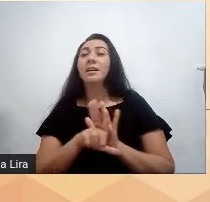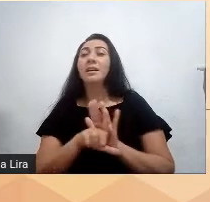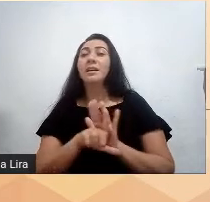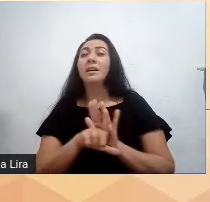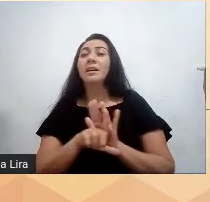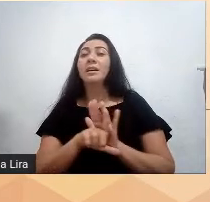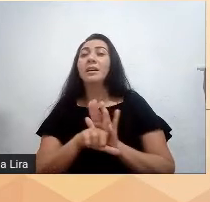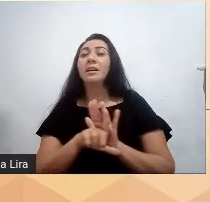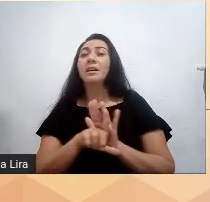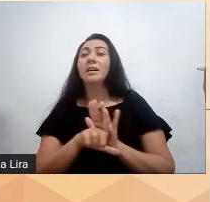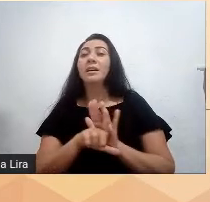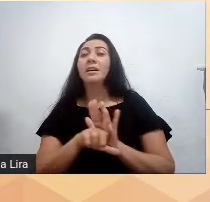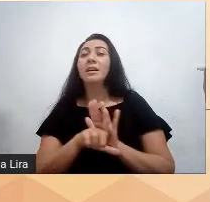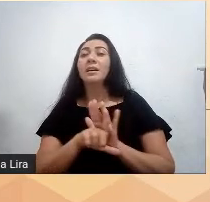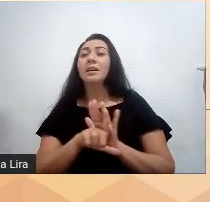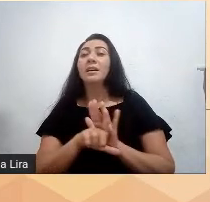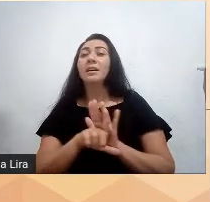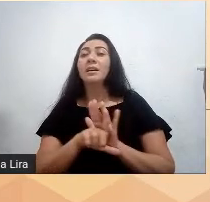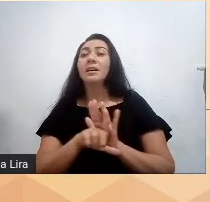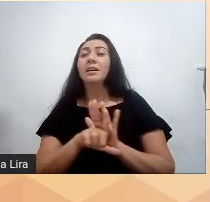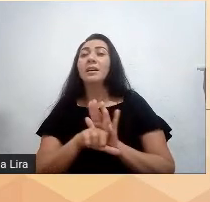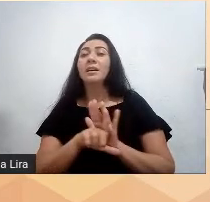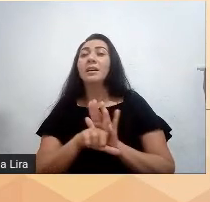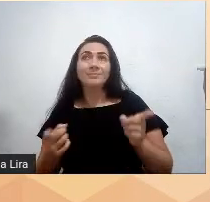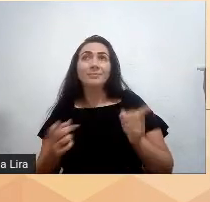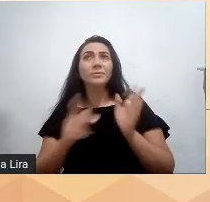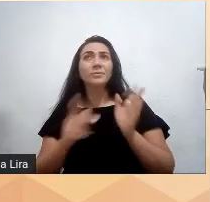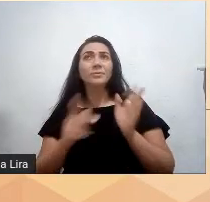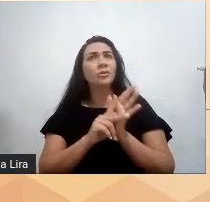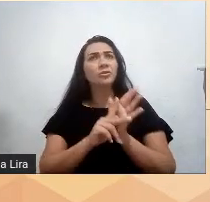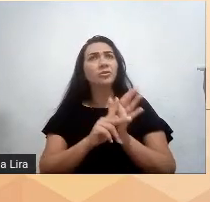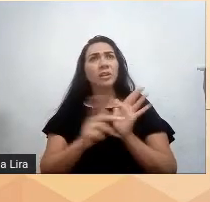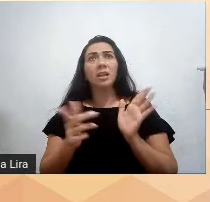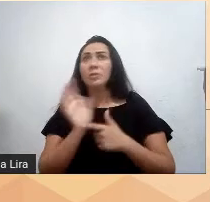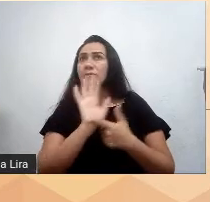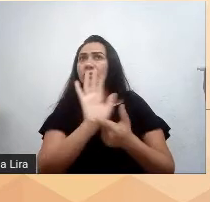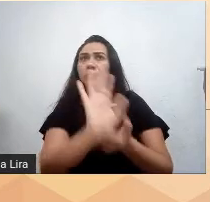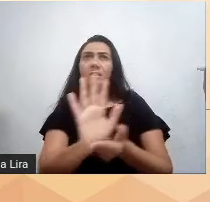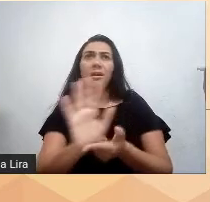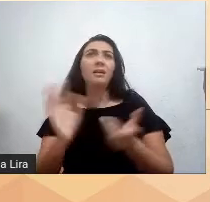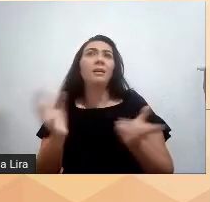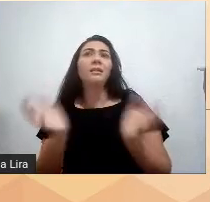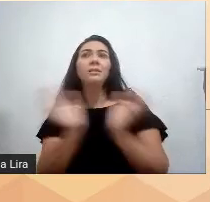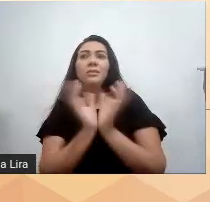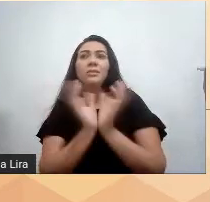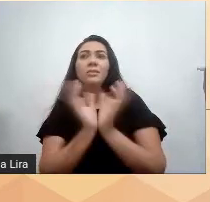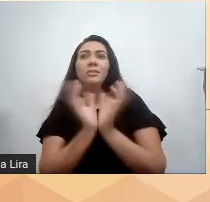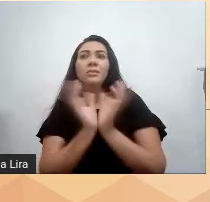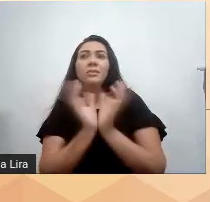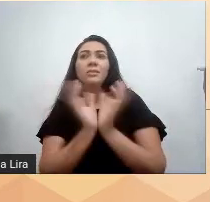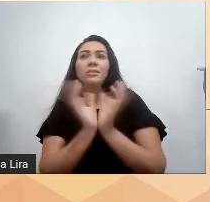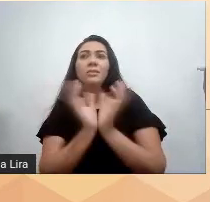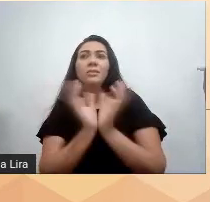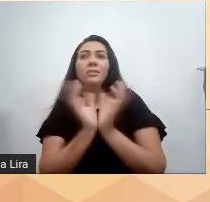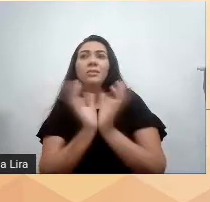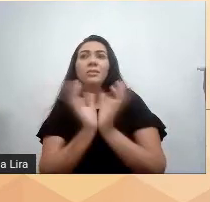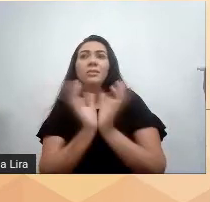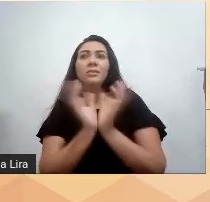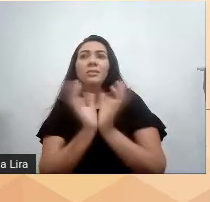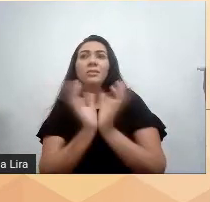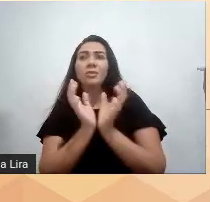não sabe, né? Então, aqui o grosso do nosso projeto, o que seria? Seria um título, um